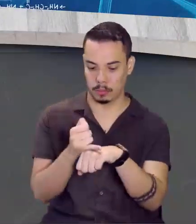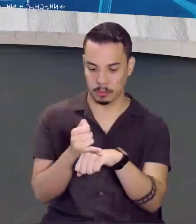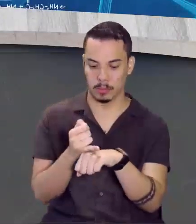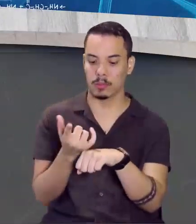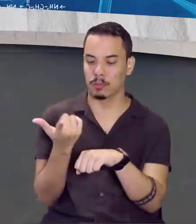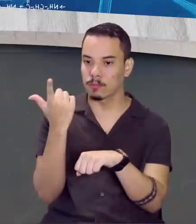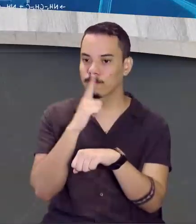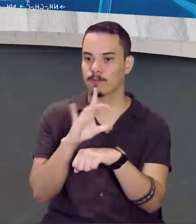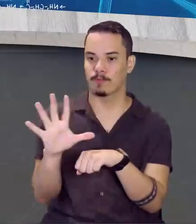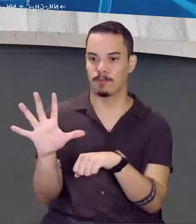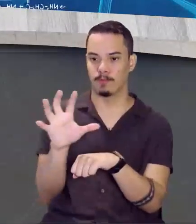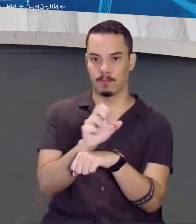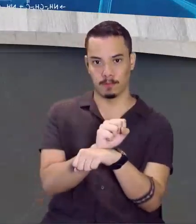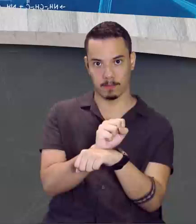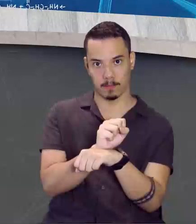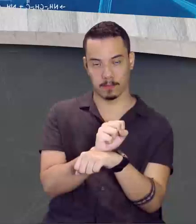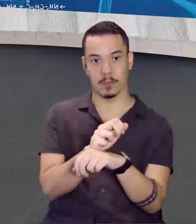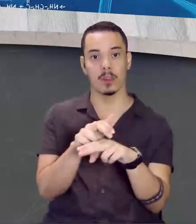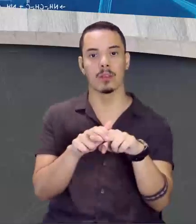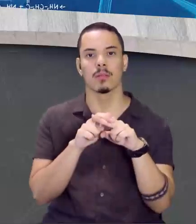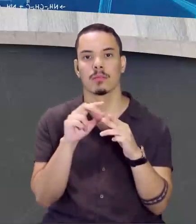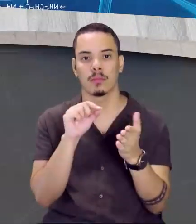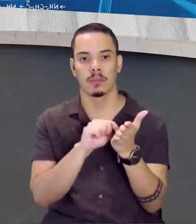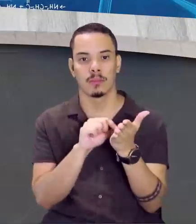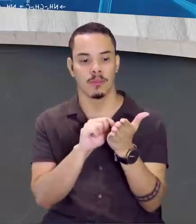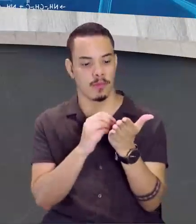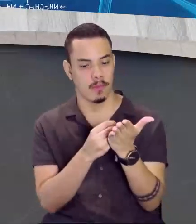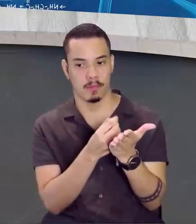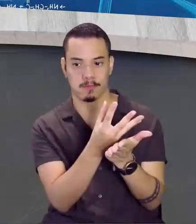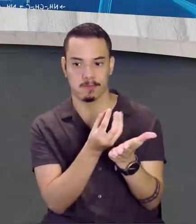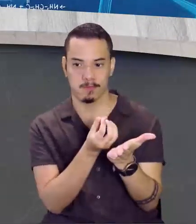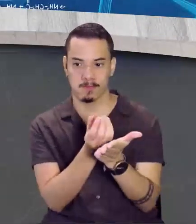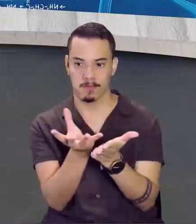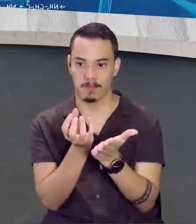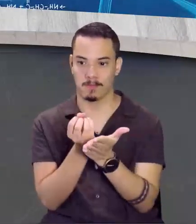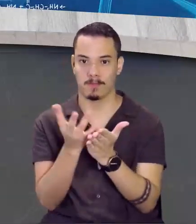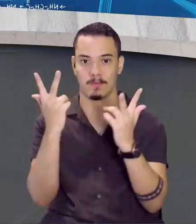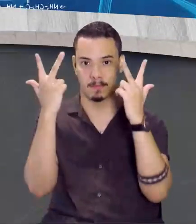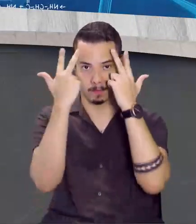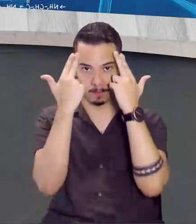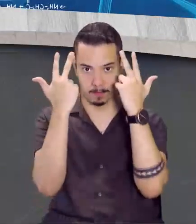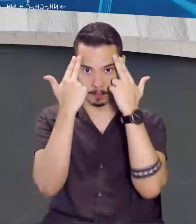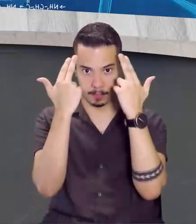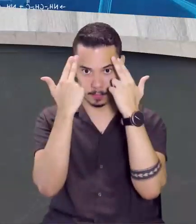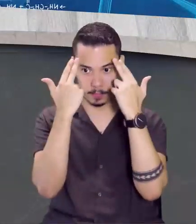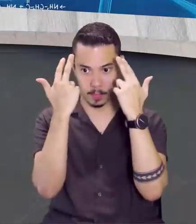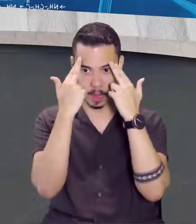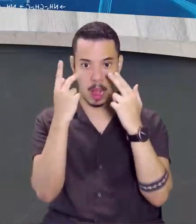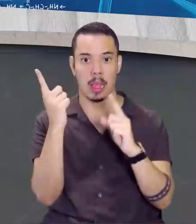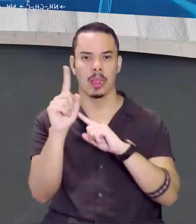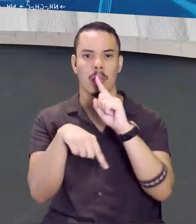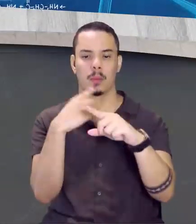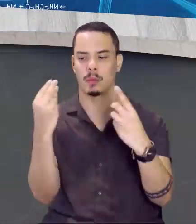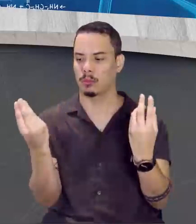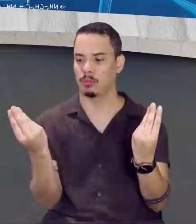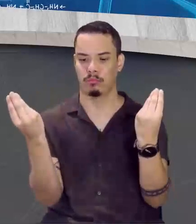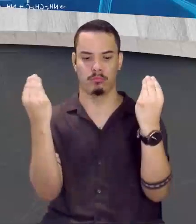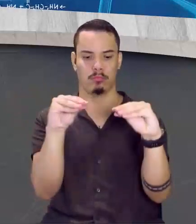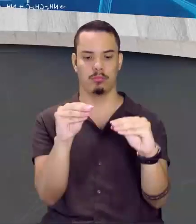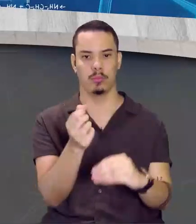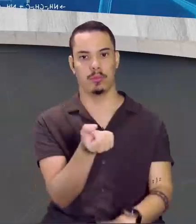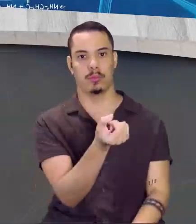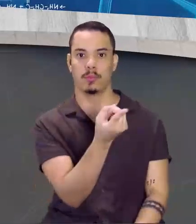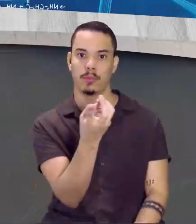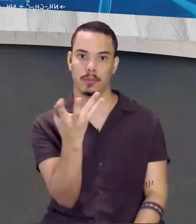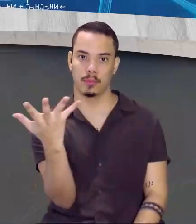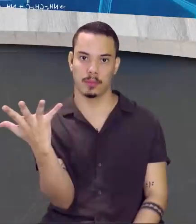ganha elétrons, então você faz a distribuição normal e você adiciona a quantidade de